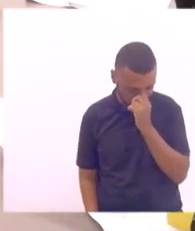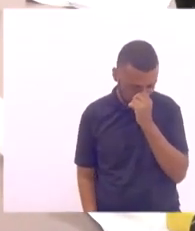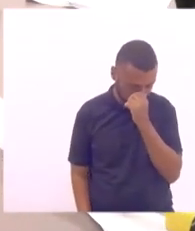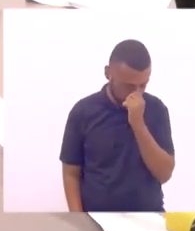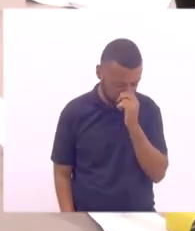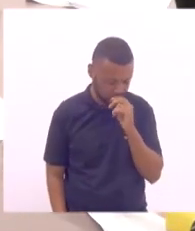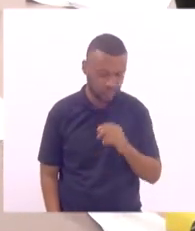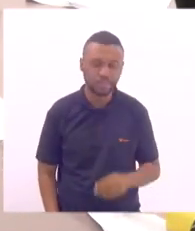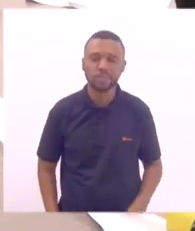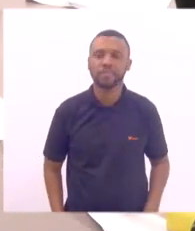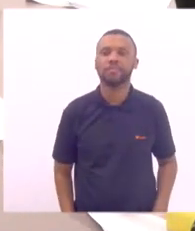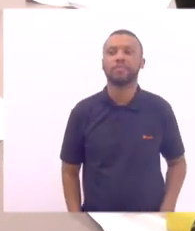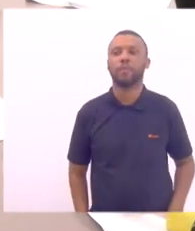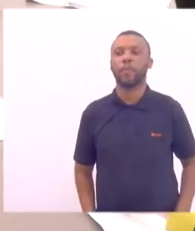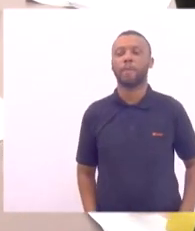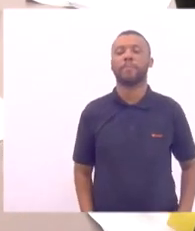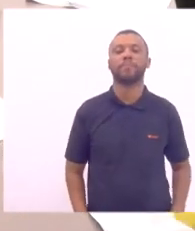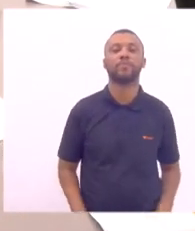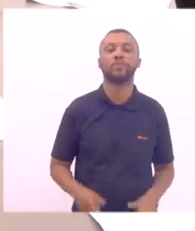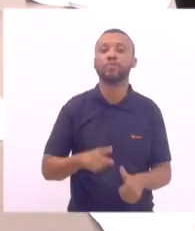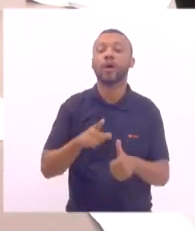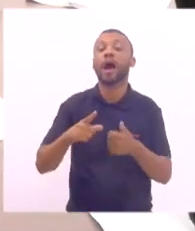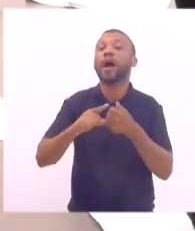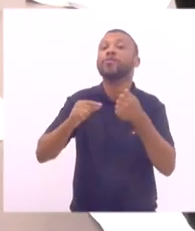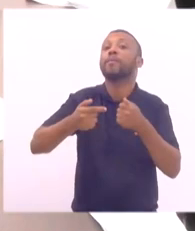Eu vou ler, olha só, vou lá no artigo 1º.